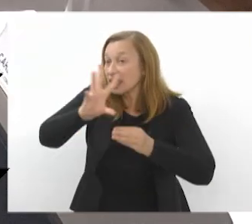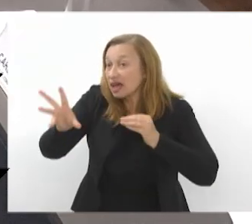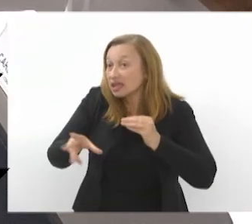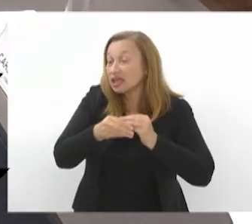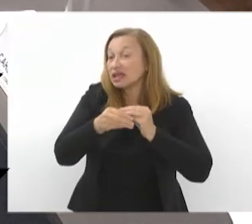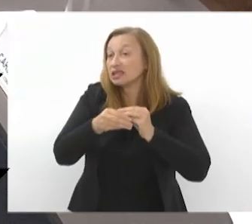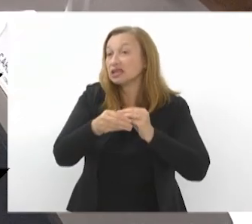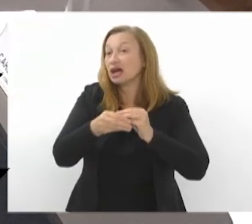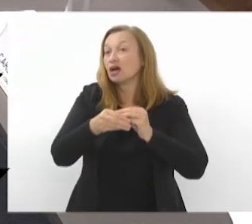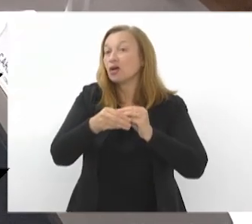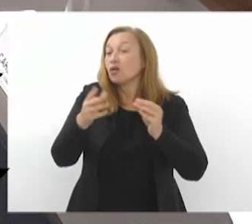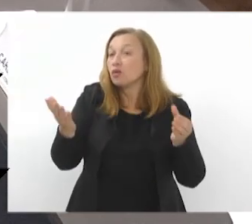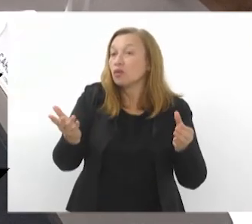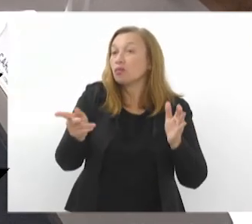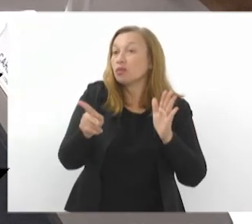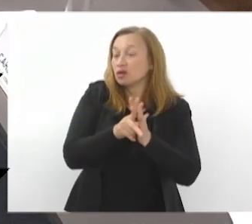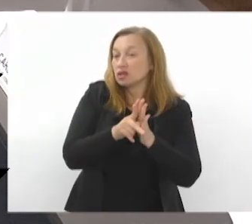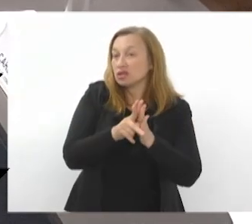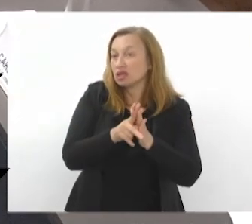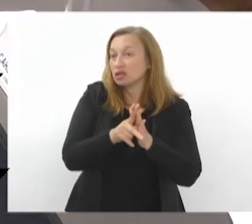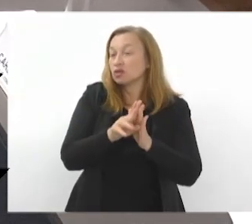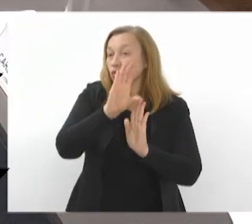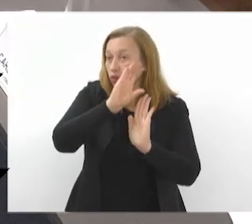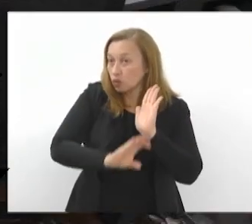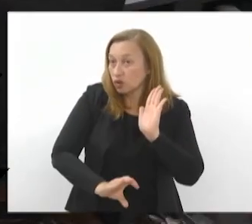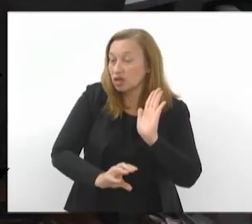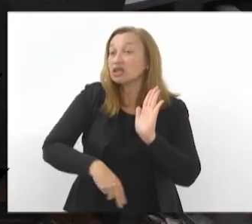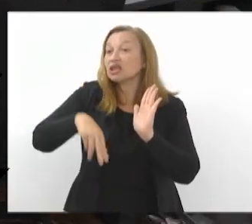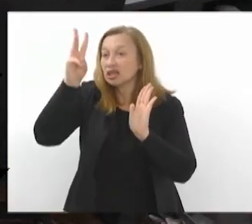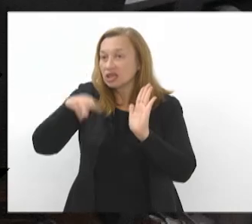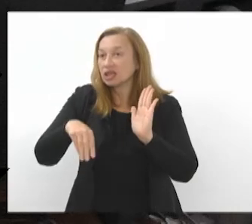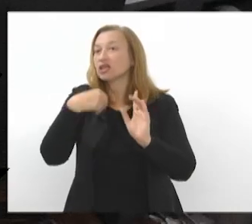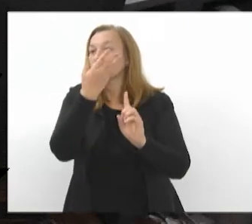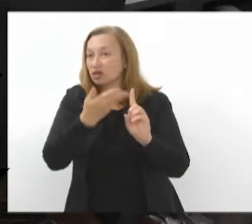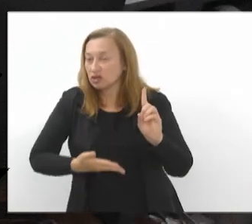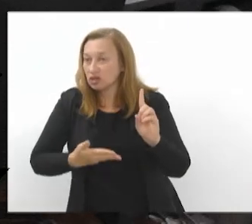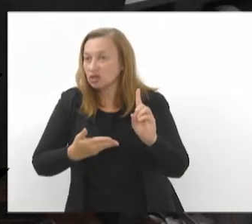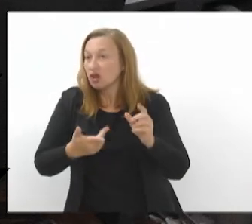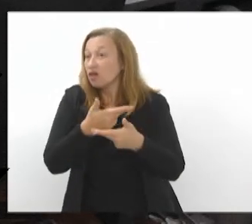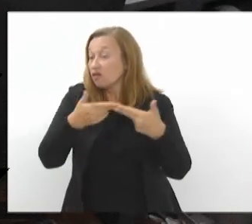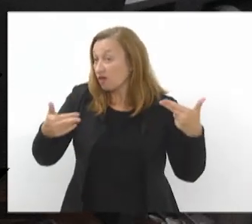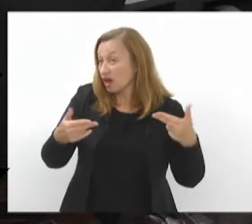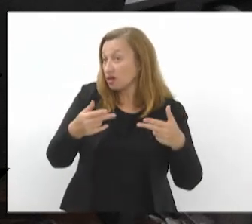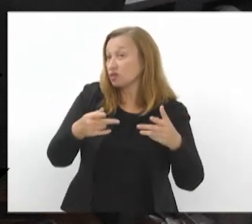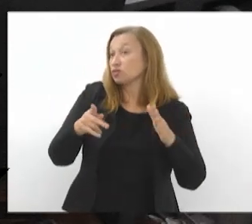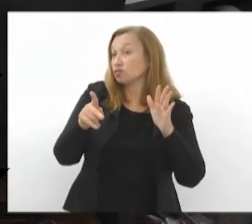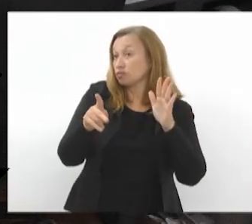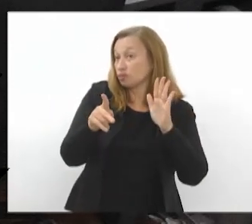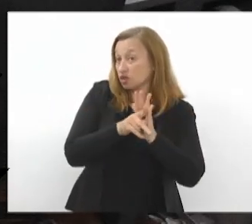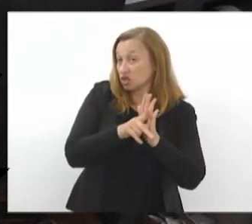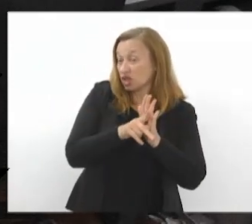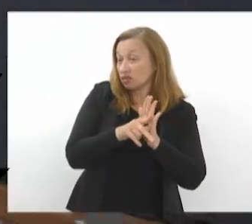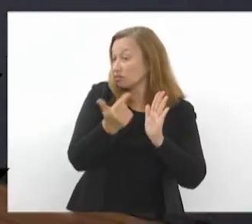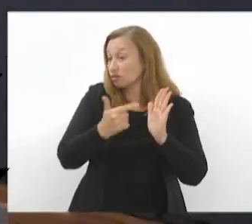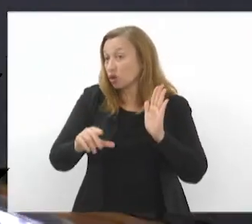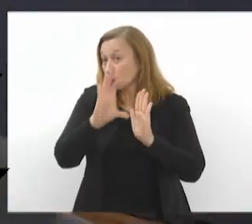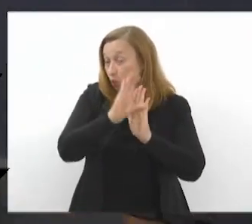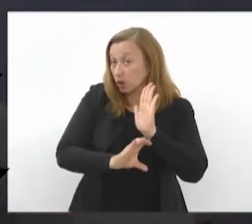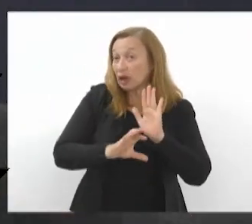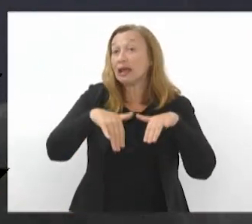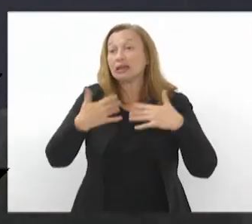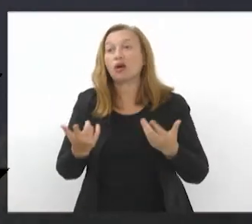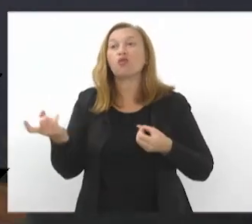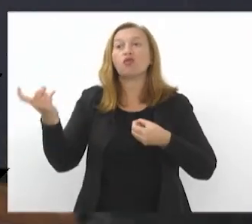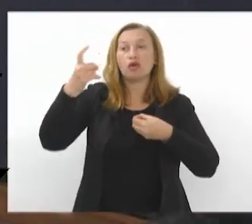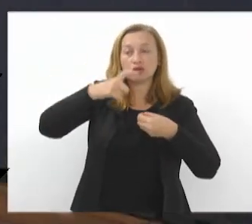ao processo o currículo daquele que está sendo homenageado. Muitos projetos vão sem currículo. Então, voltando